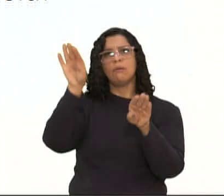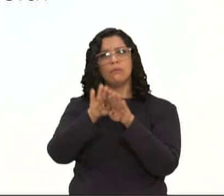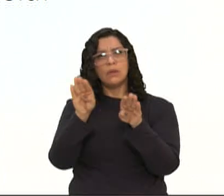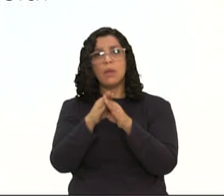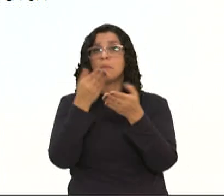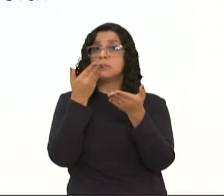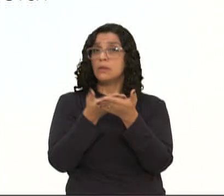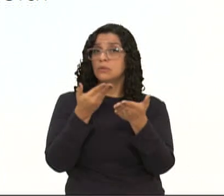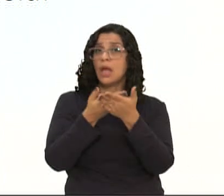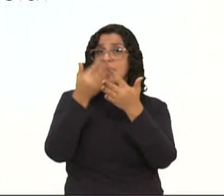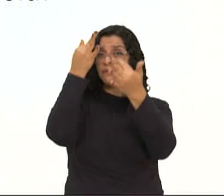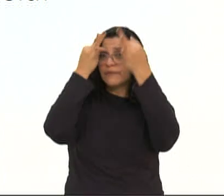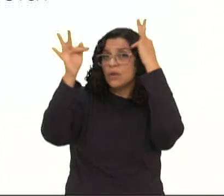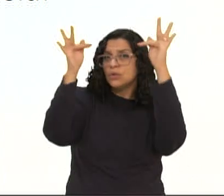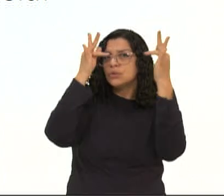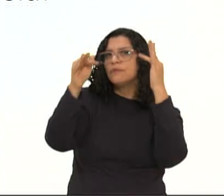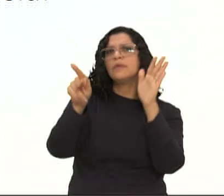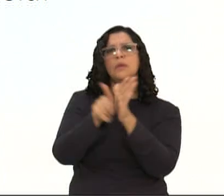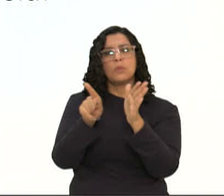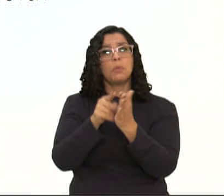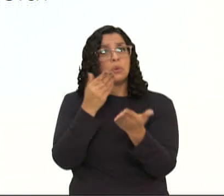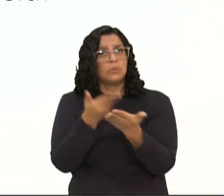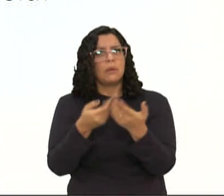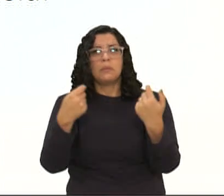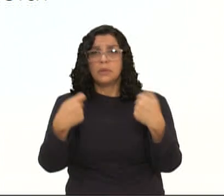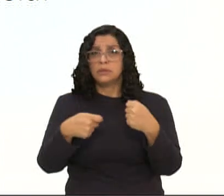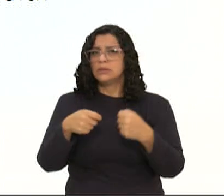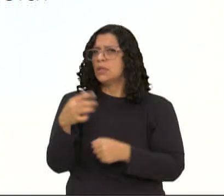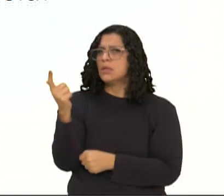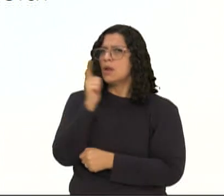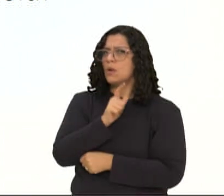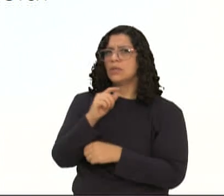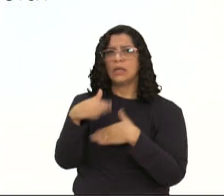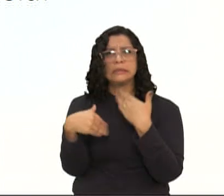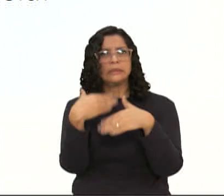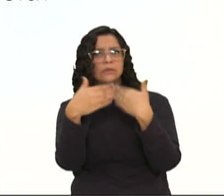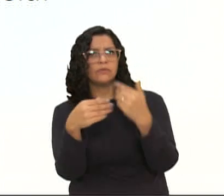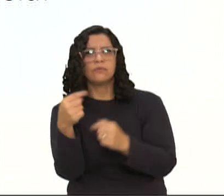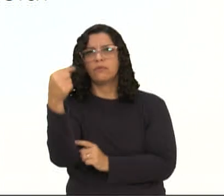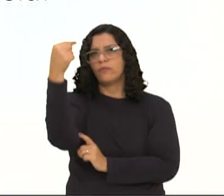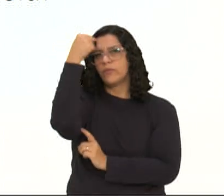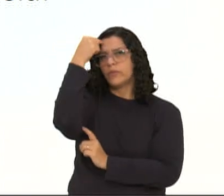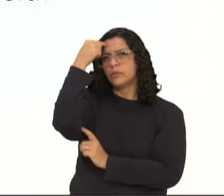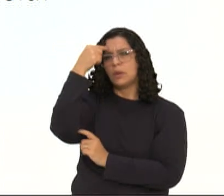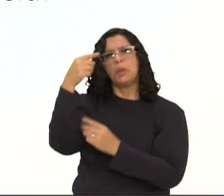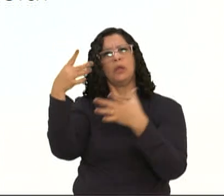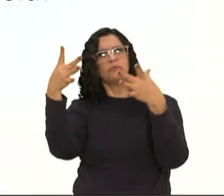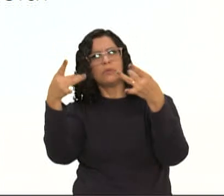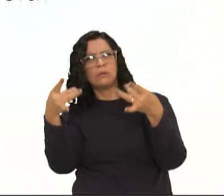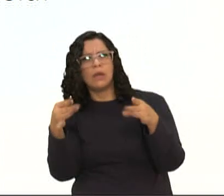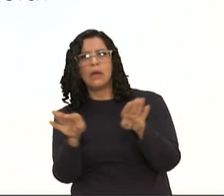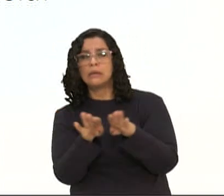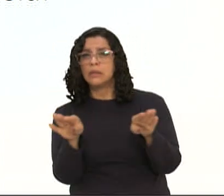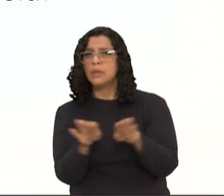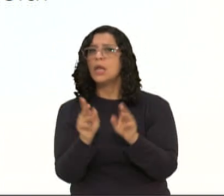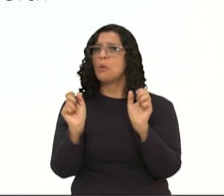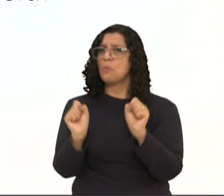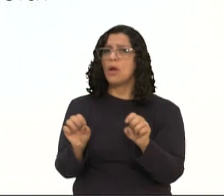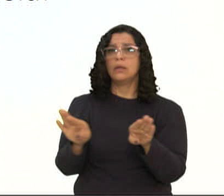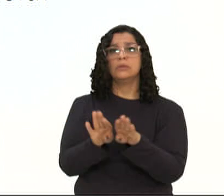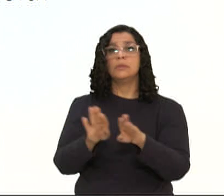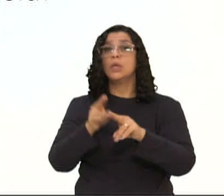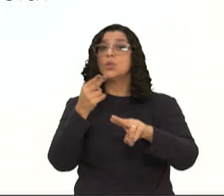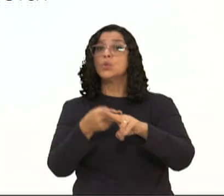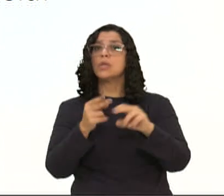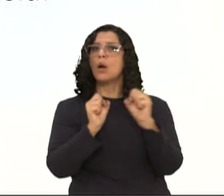pensamento e na filosofia iluminista. Caso ele não conseguisse desenvolver um pensamento iluminista, ser educado, ele podia muito bem usar